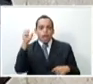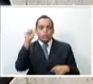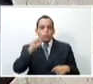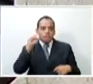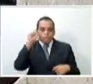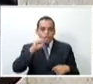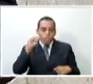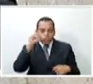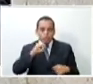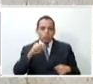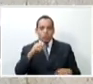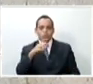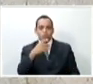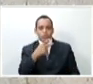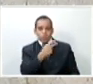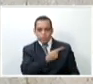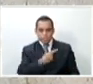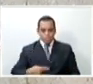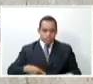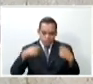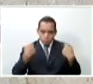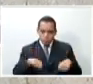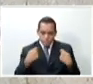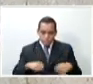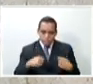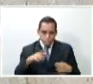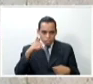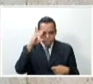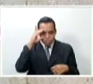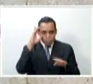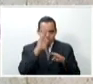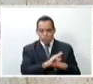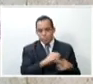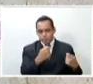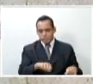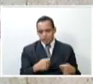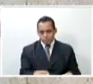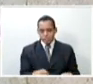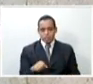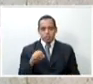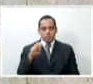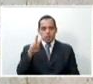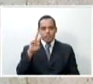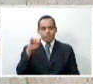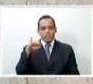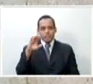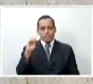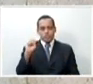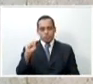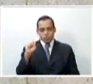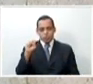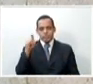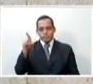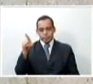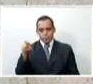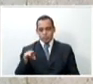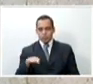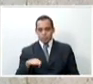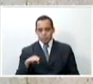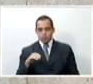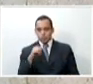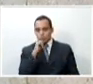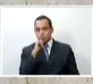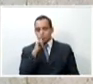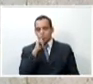a presidência da República que tem que ajudar nisso. Soldado Marcos Vinícius de Oliveira, de Diadema, da